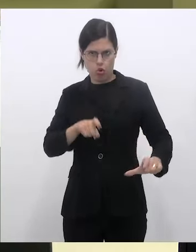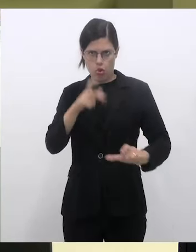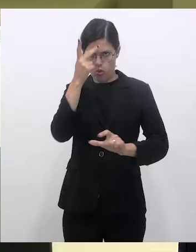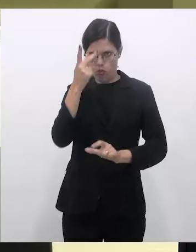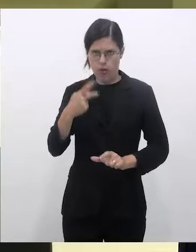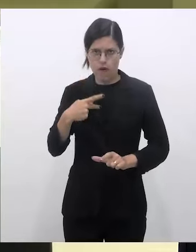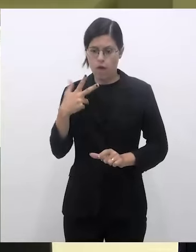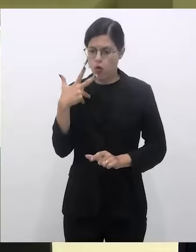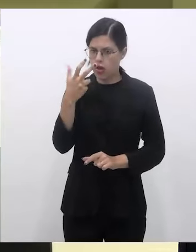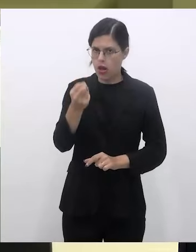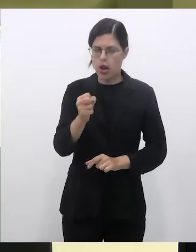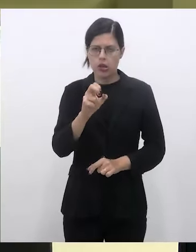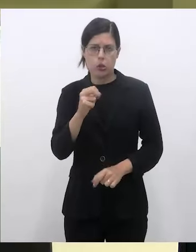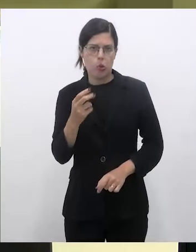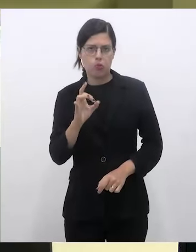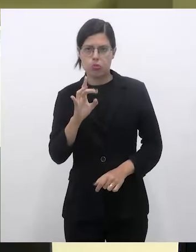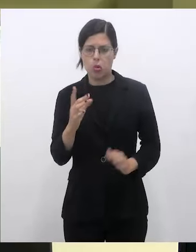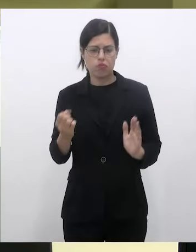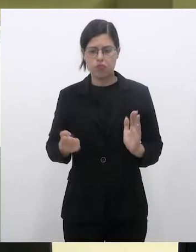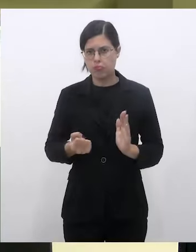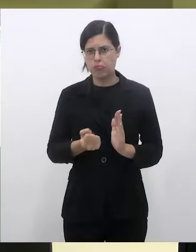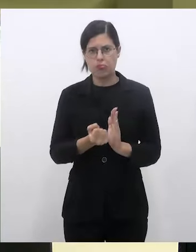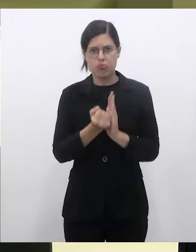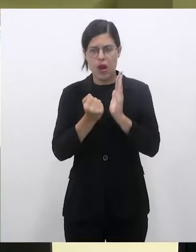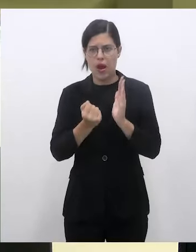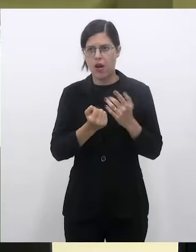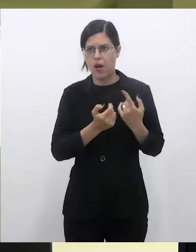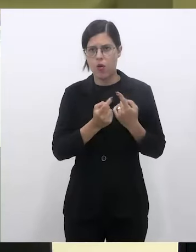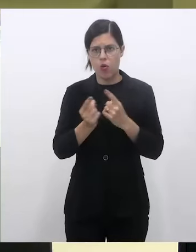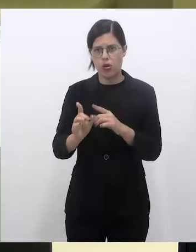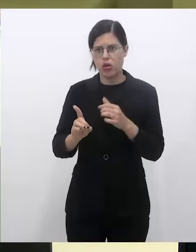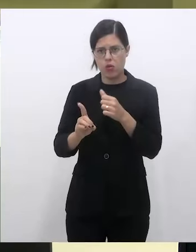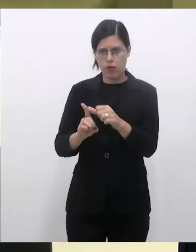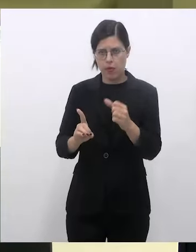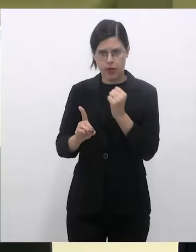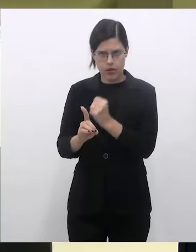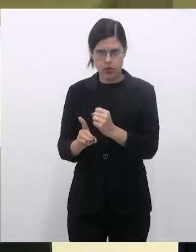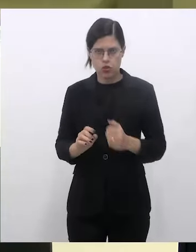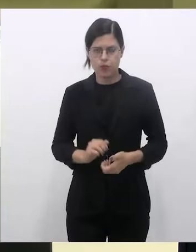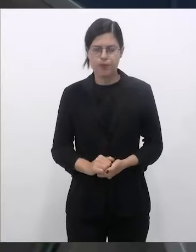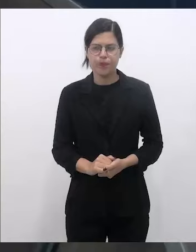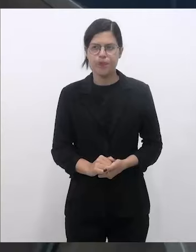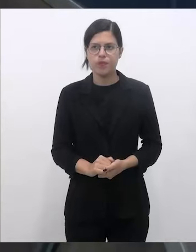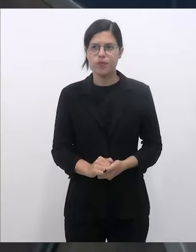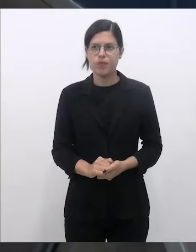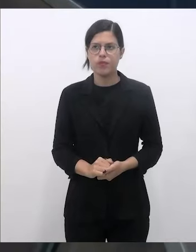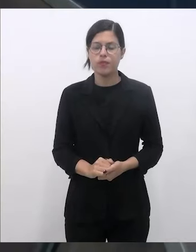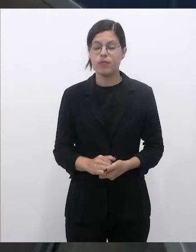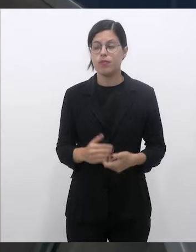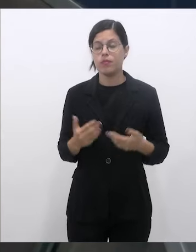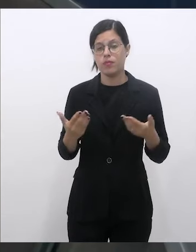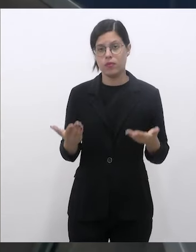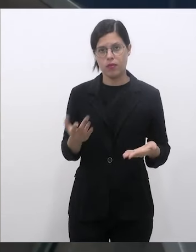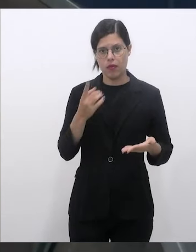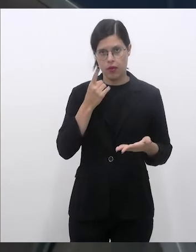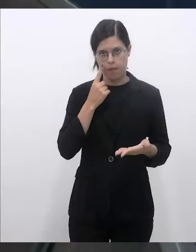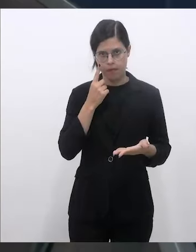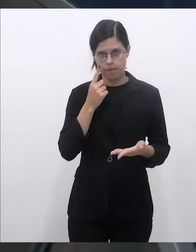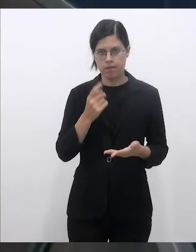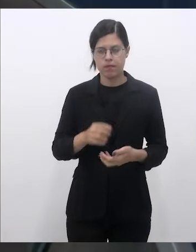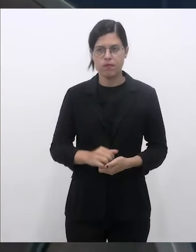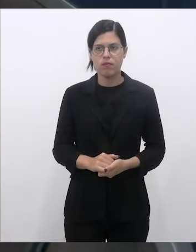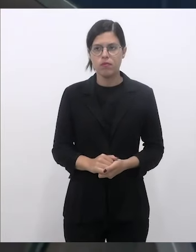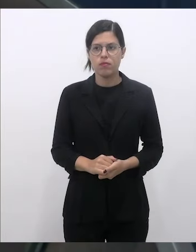autônoma fortalece ou apenas simboliza o combate ao feminicídio? Olha,